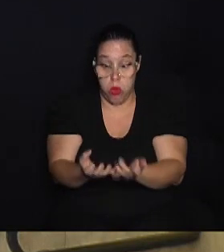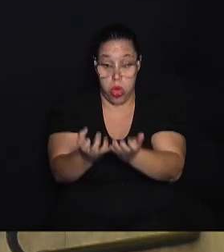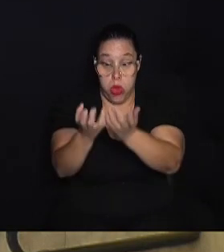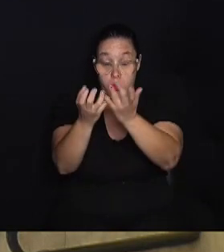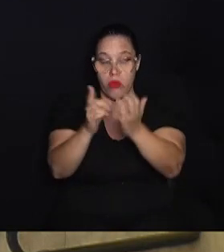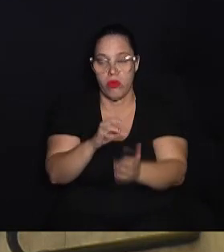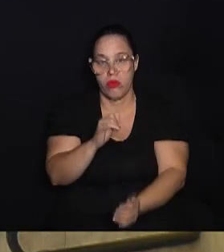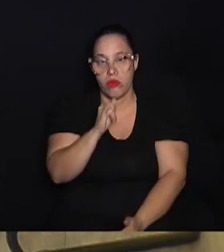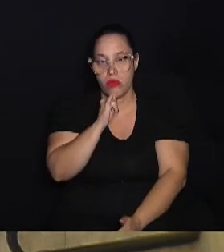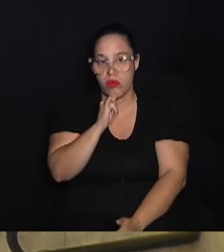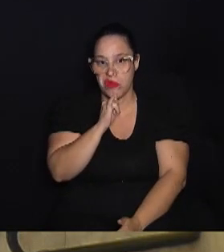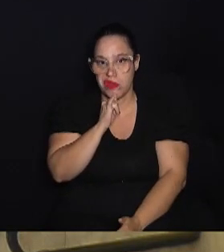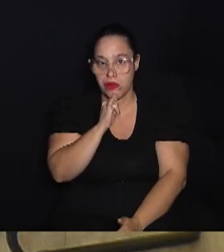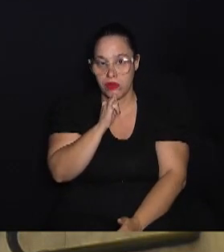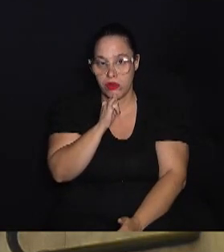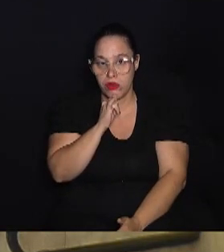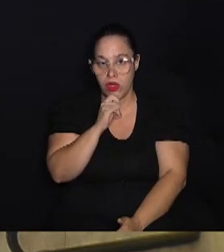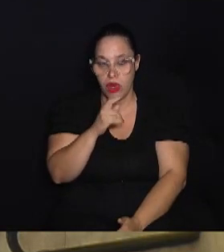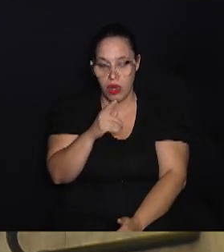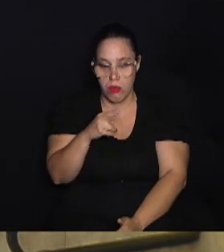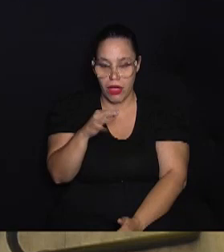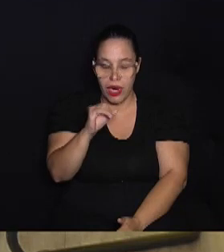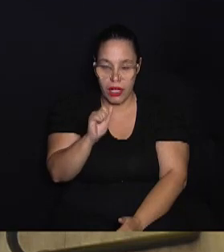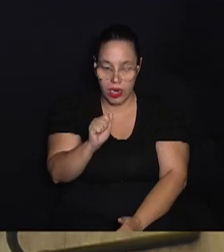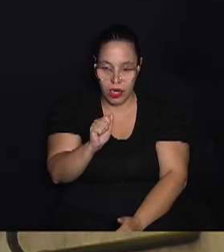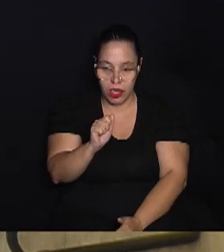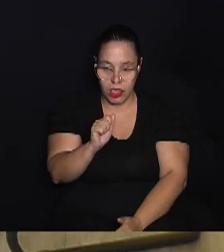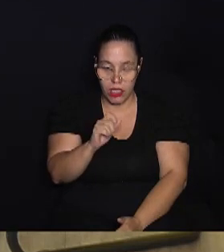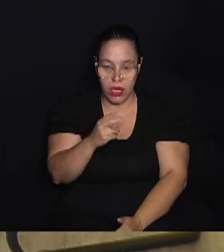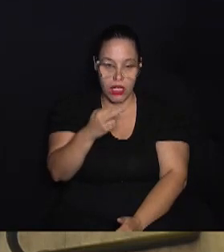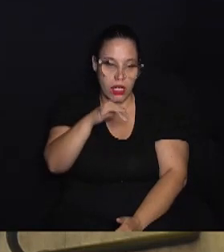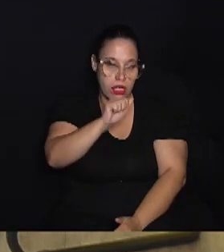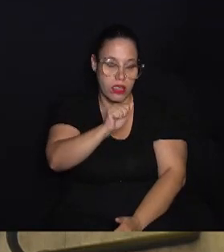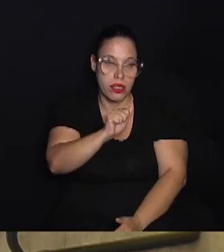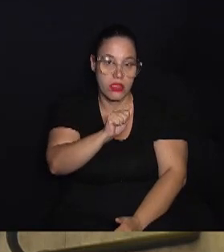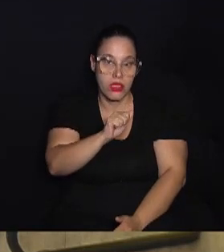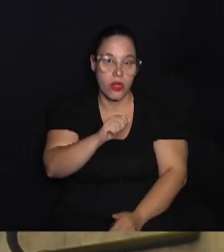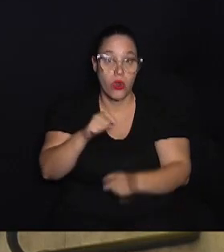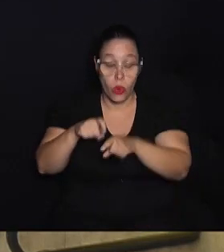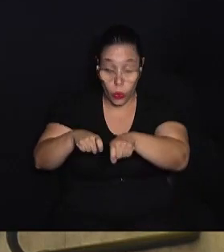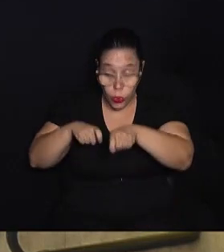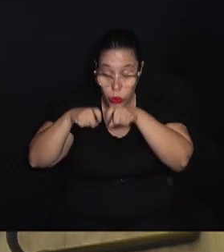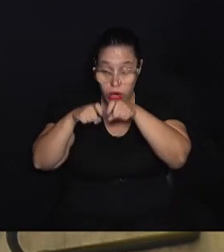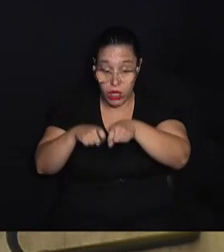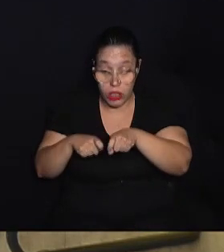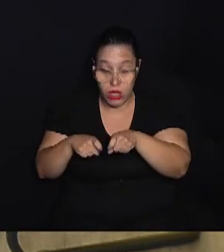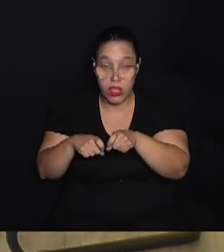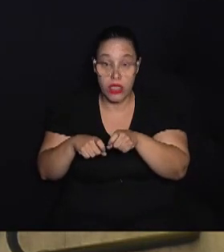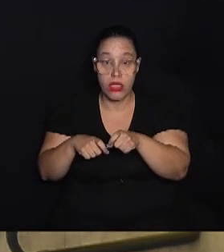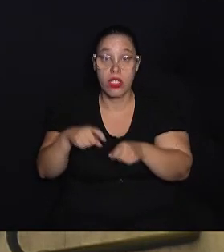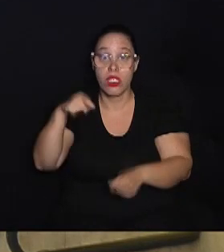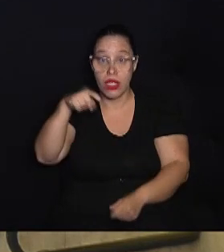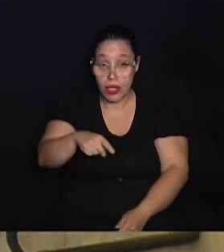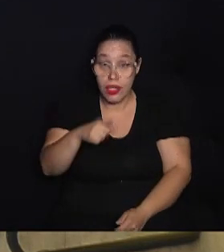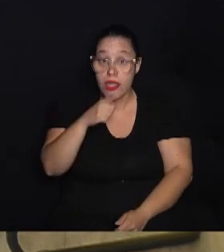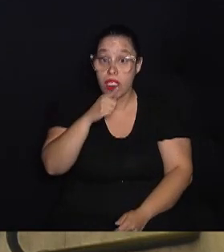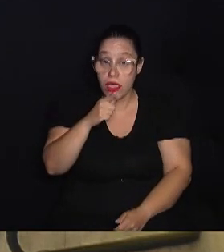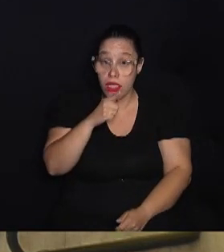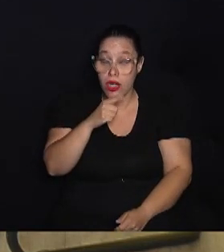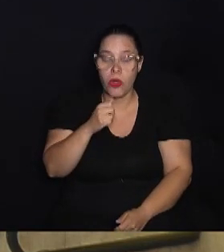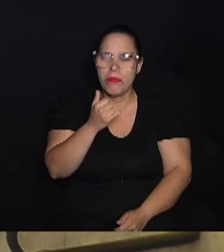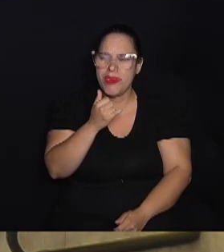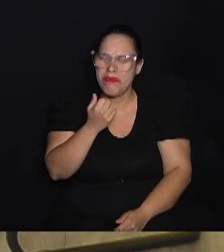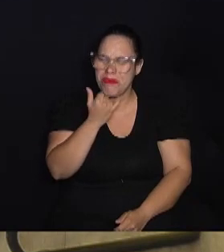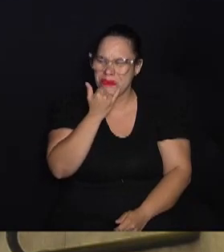exemplo, na palha da cana-de-açúcar, no caso da área rural. A gente tem em Campinas leis